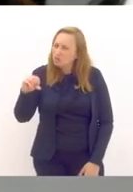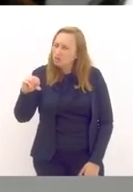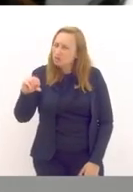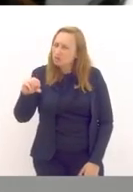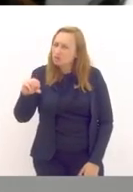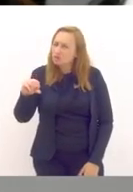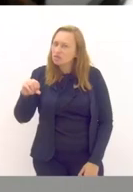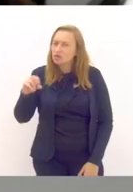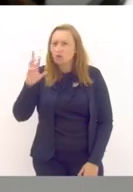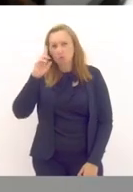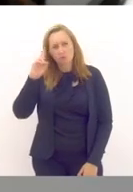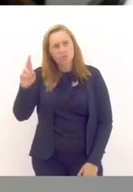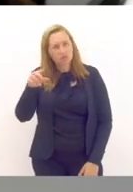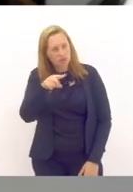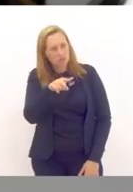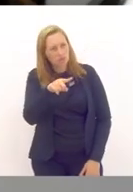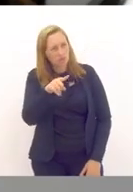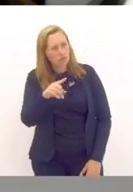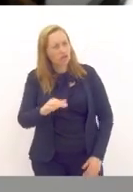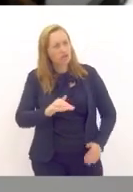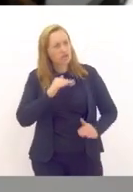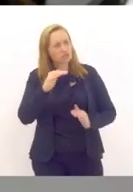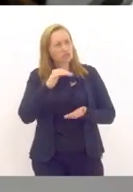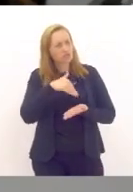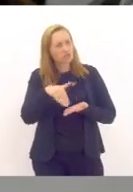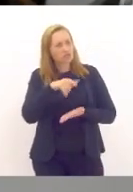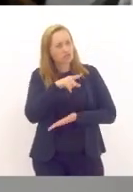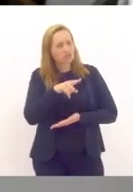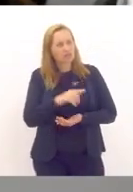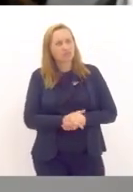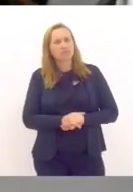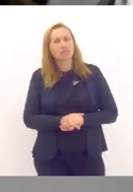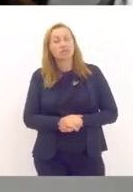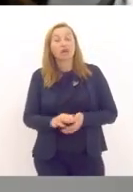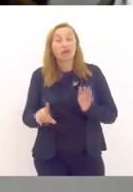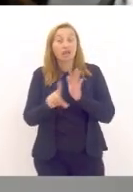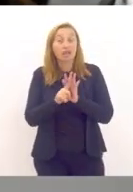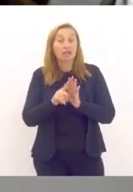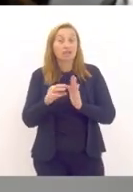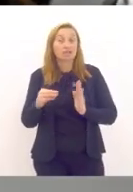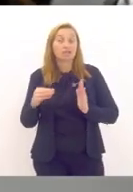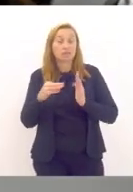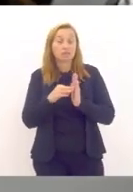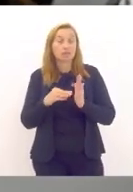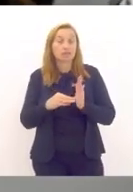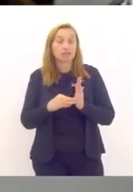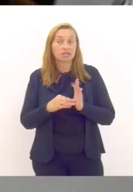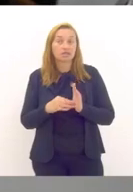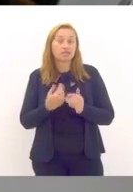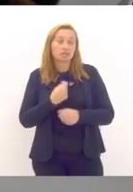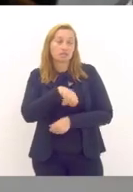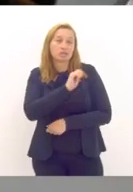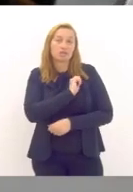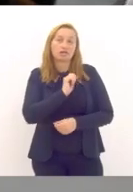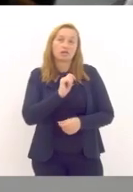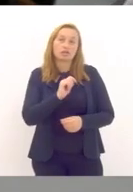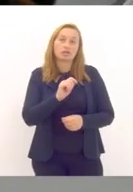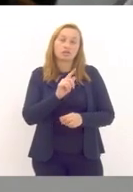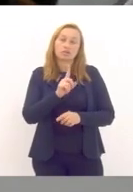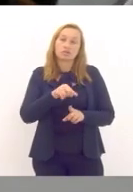2019, o senhor, inclusive, era subsecretário, né, que é a lei das metas fiscais orçamentárias, exatamente para avaliar